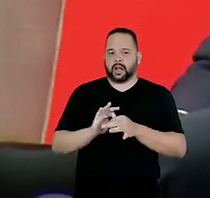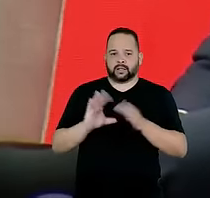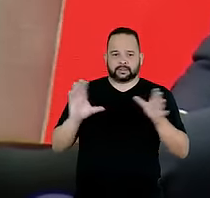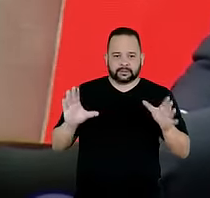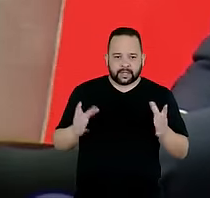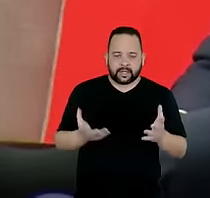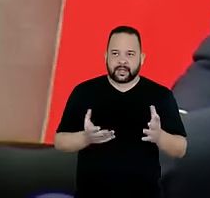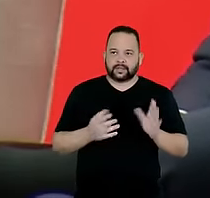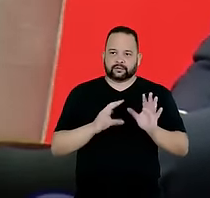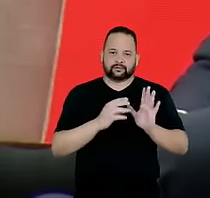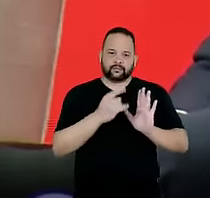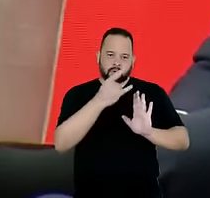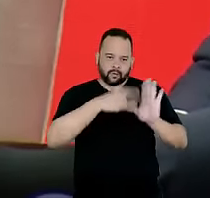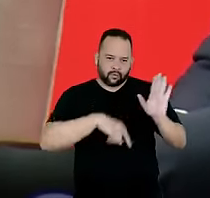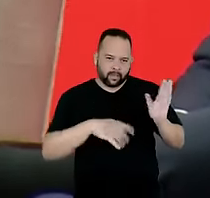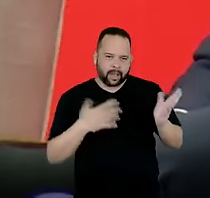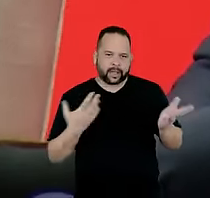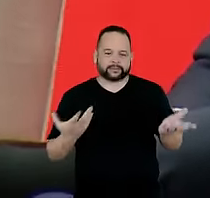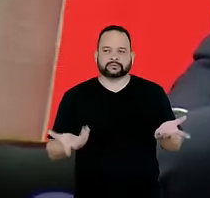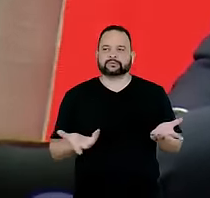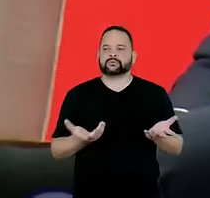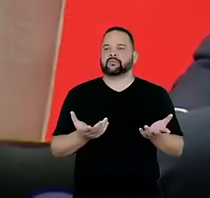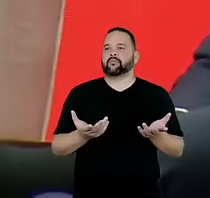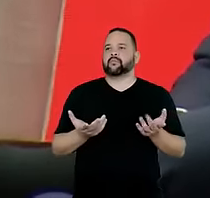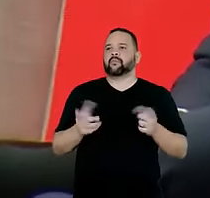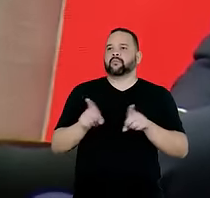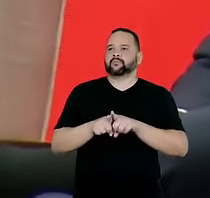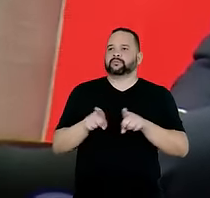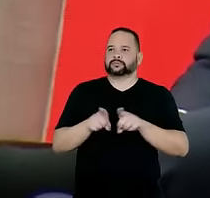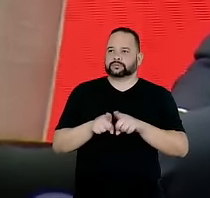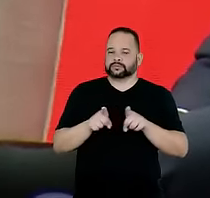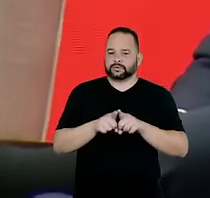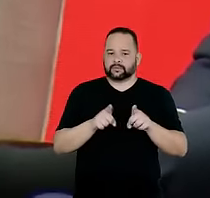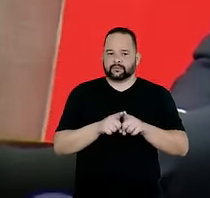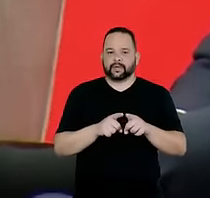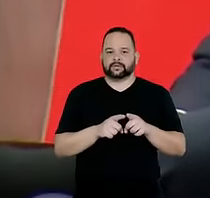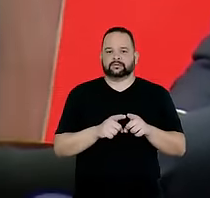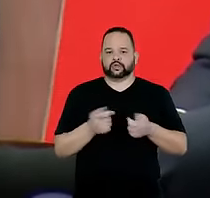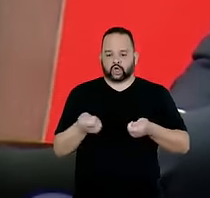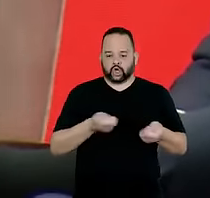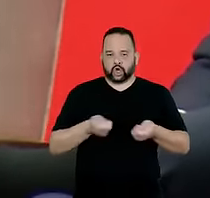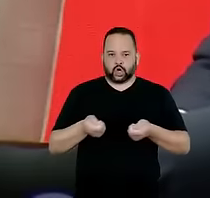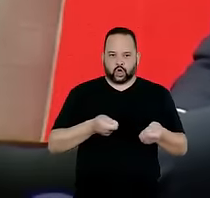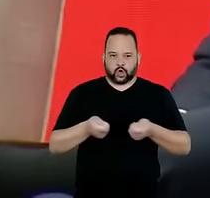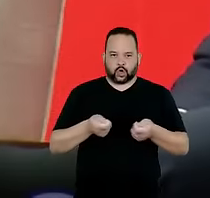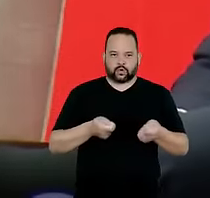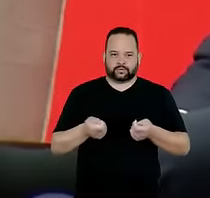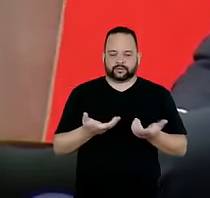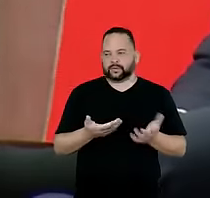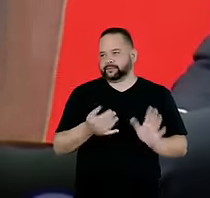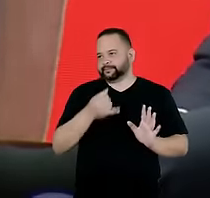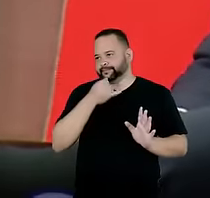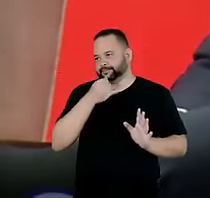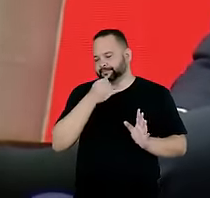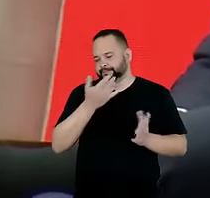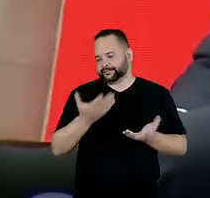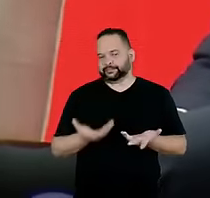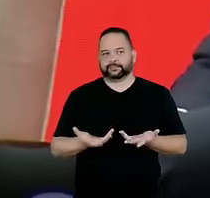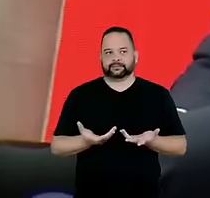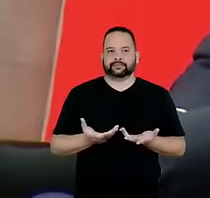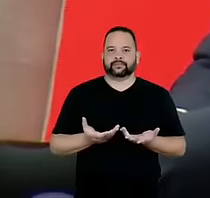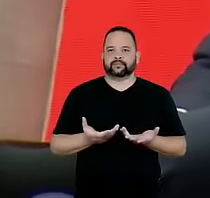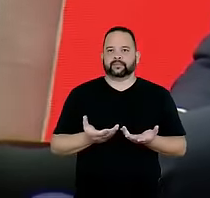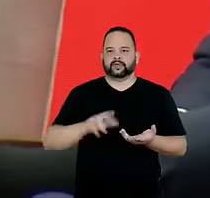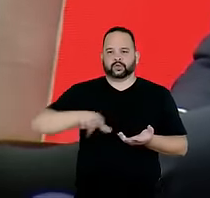eh e também regular digamos assim o mercado não regulado Não no sentido de tornar obrigatório